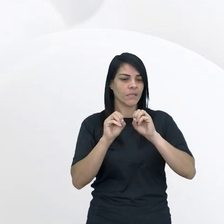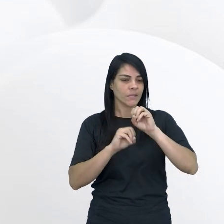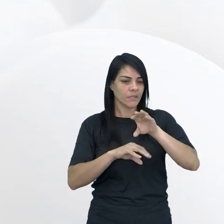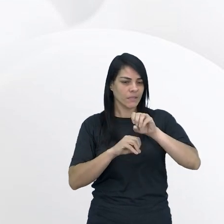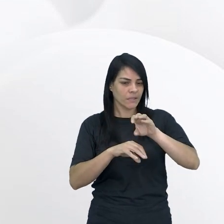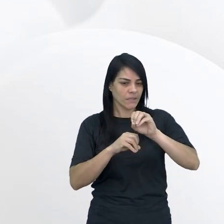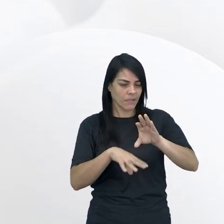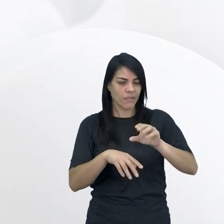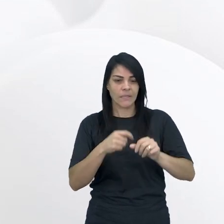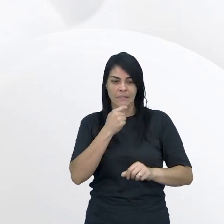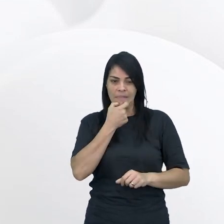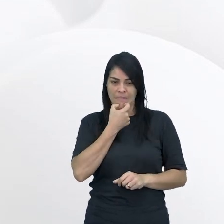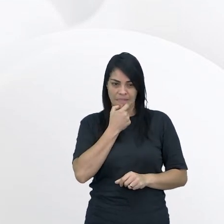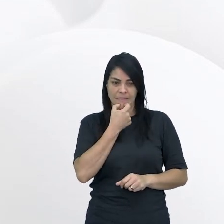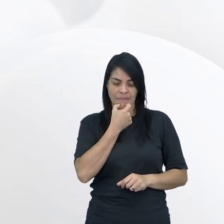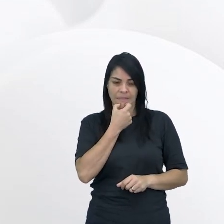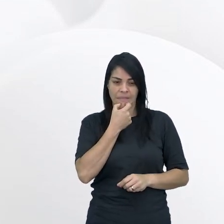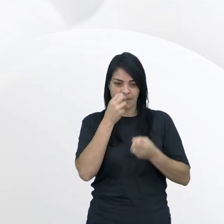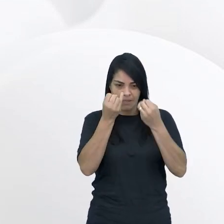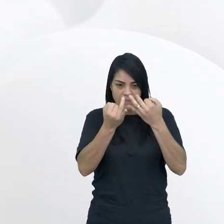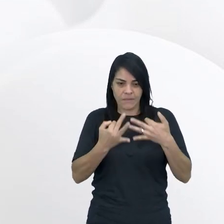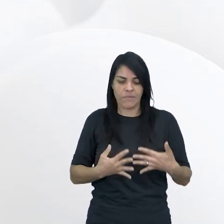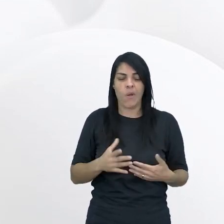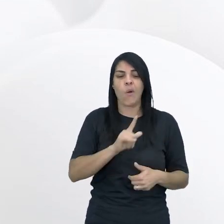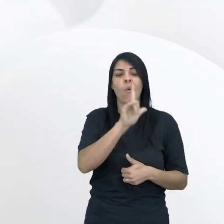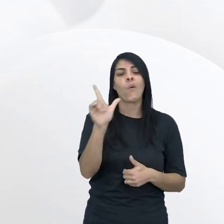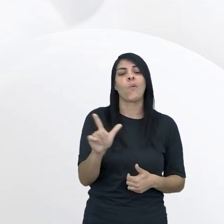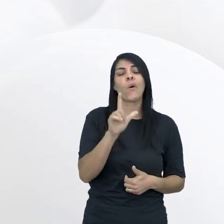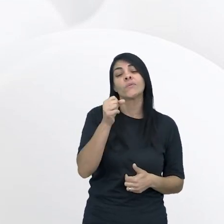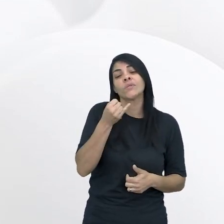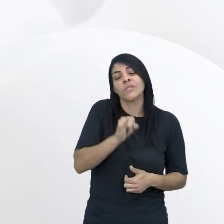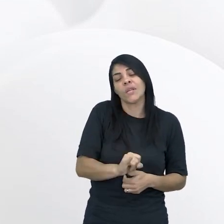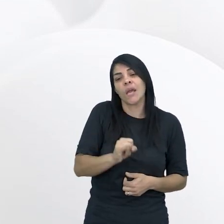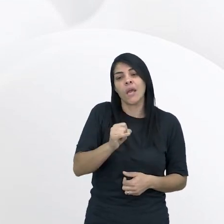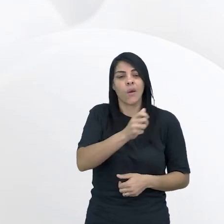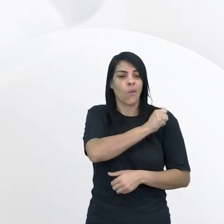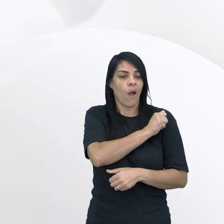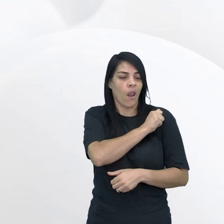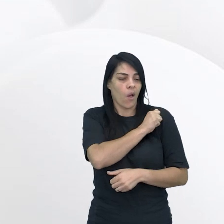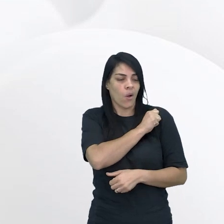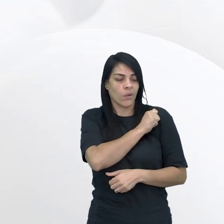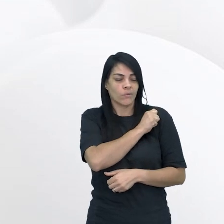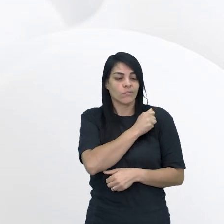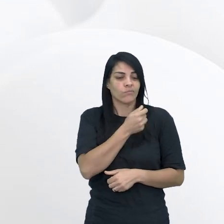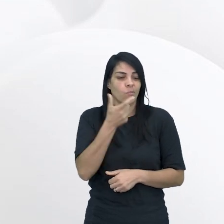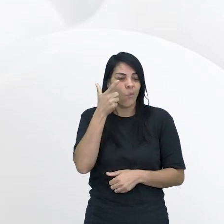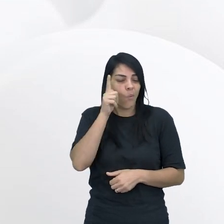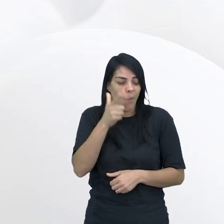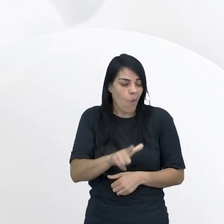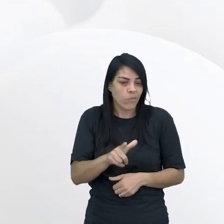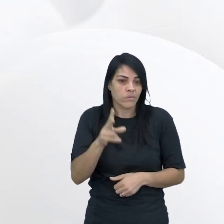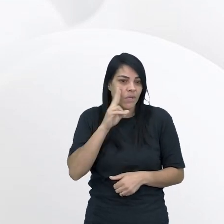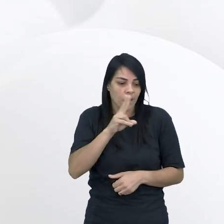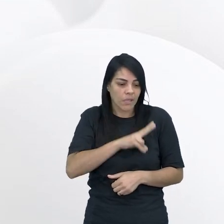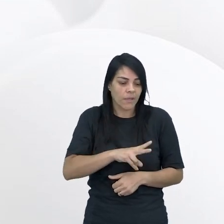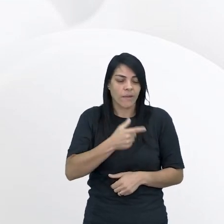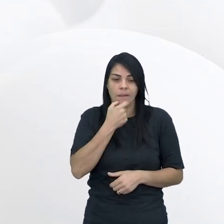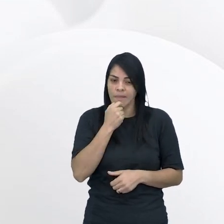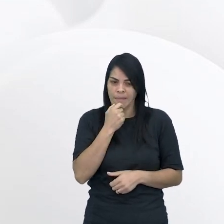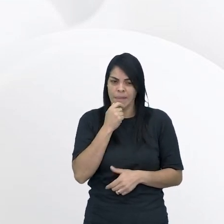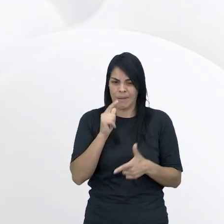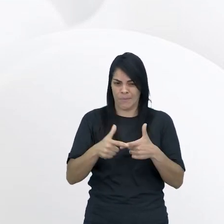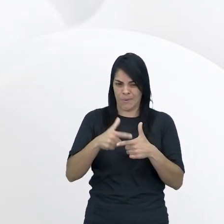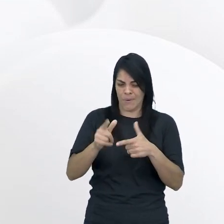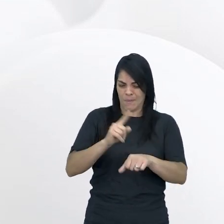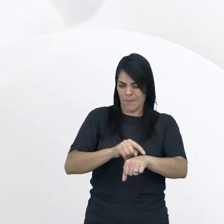em inglês, tá? É lógico que se um aluno não consegue ler em inglês, tem problema